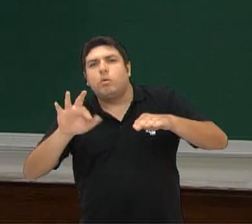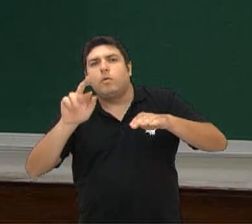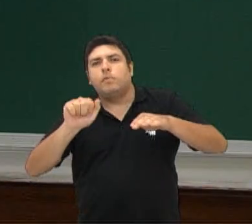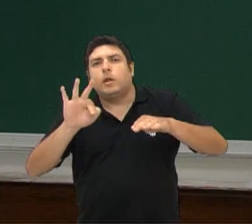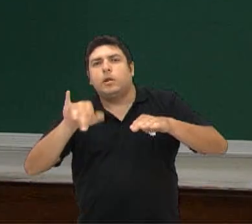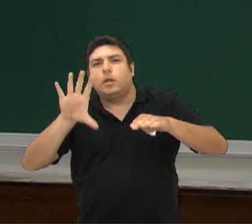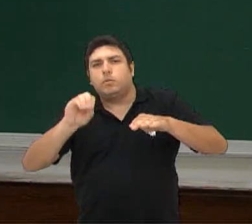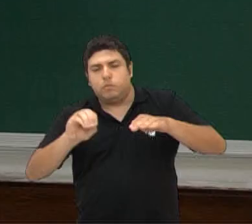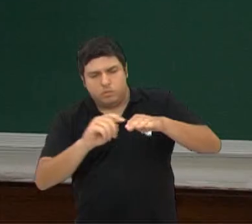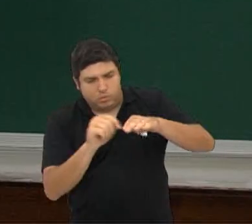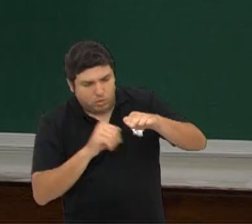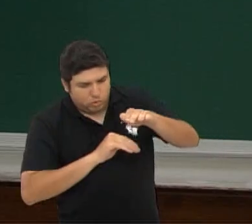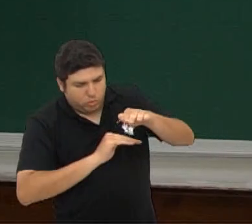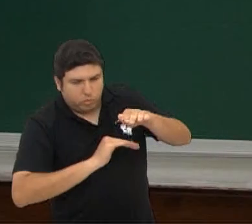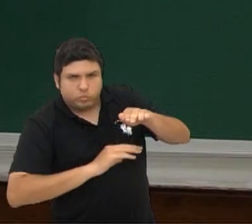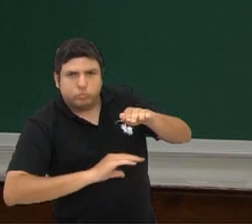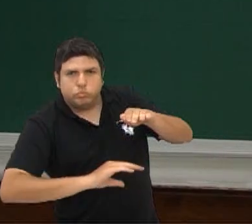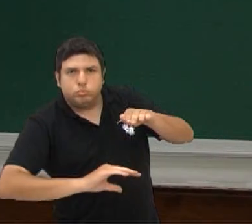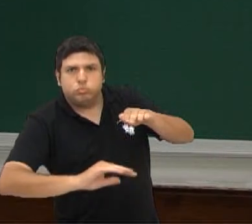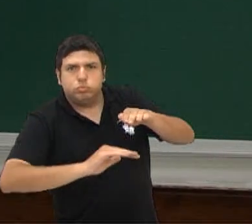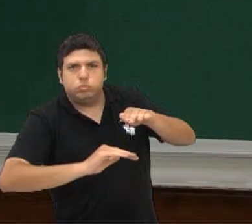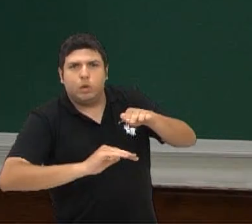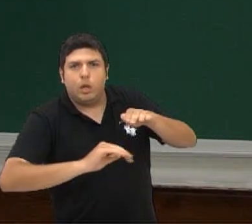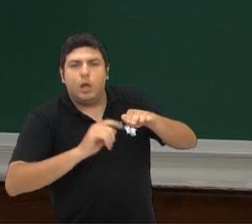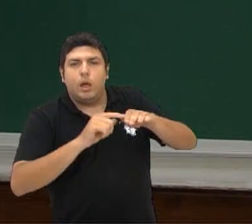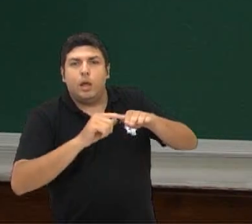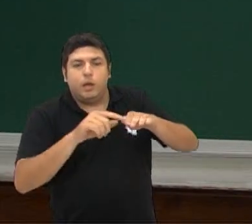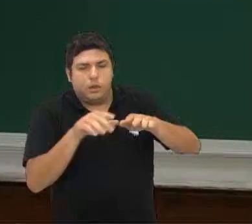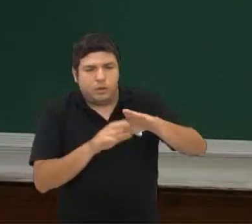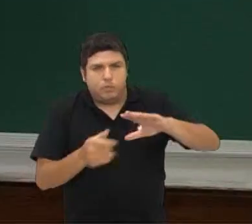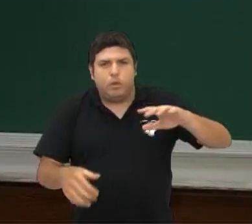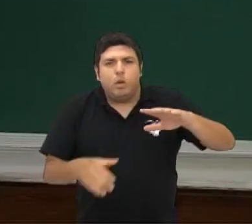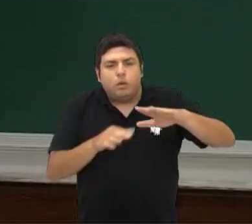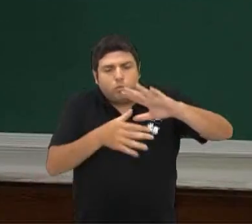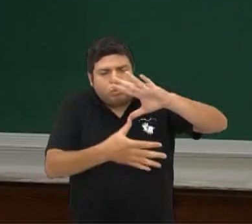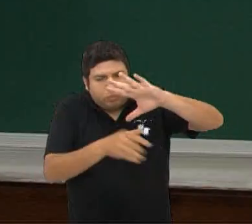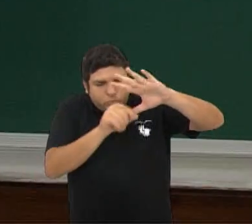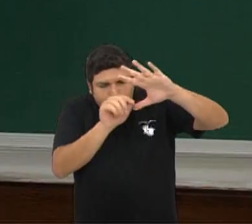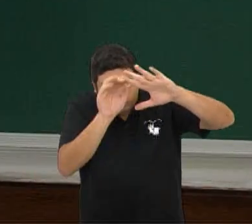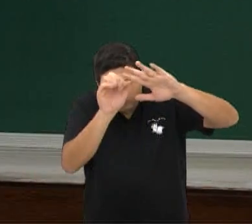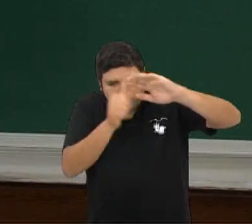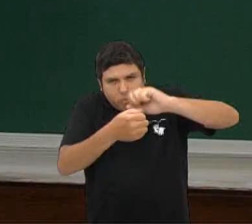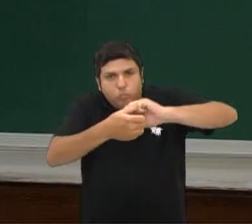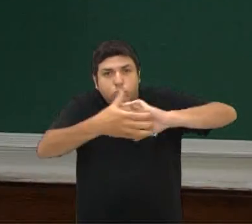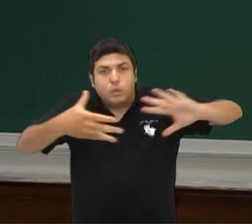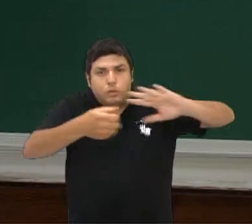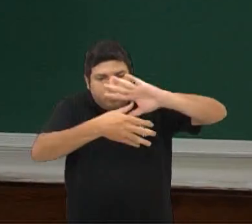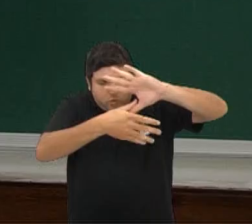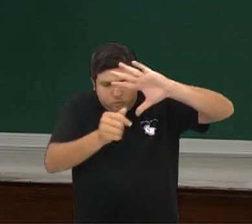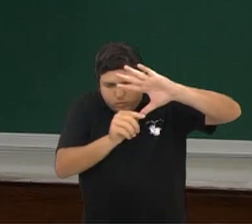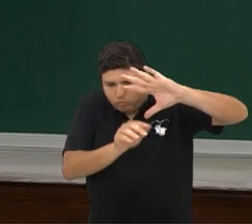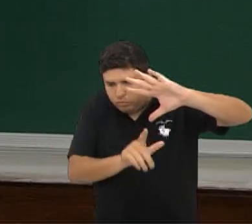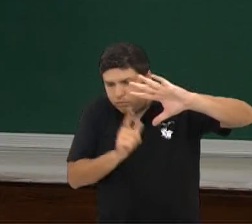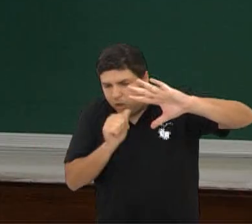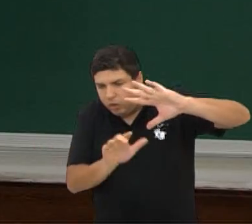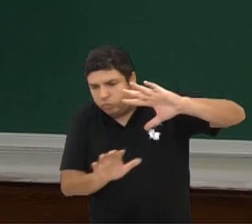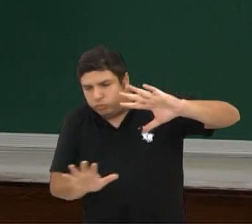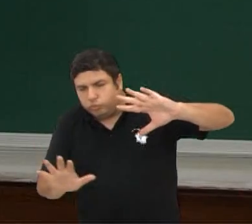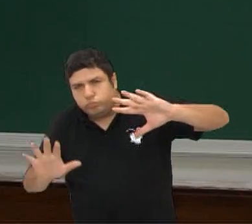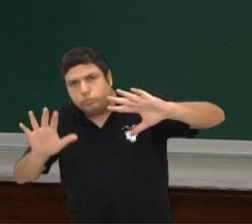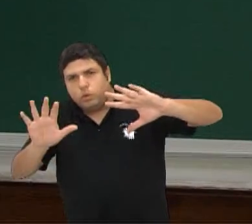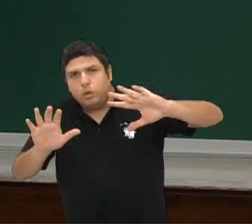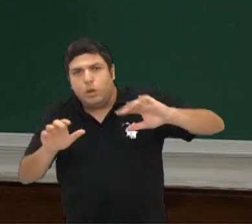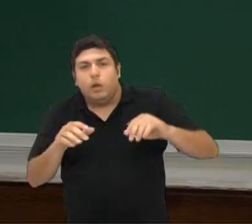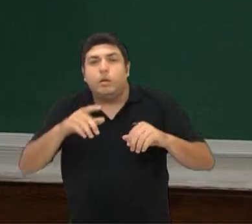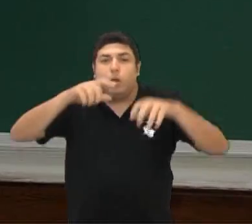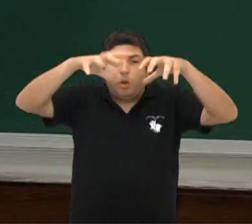é esse movimento que tem das águas, então, do continente em direção ao oceano novamente. Então, vai escoando, vai formando um pequeno riacho,